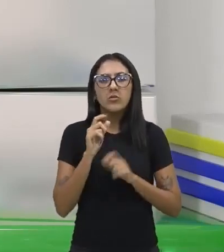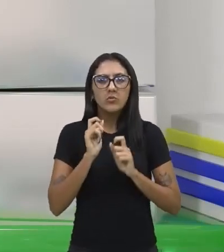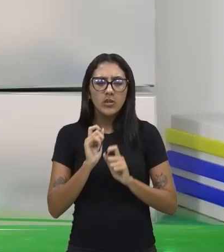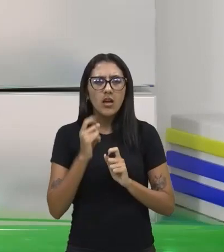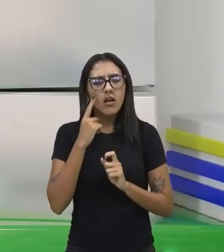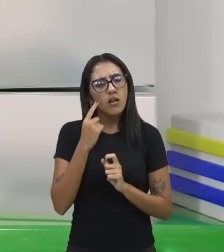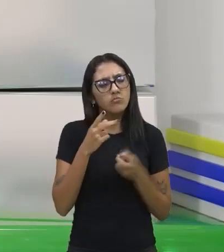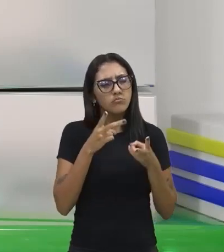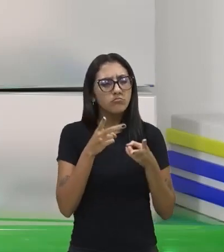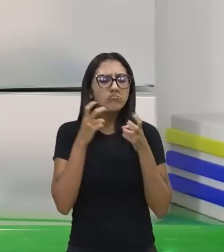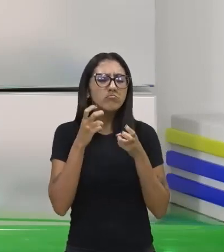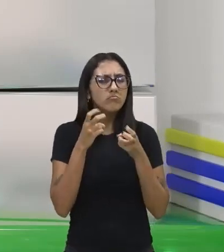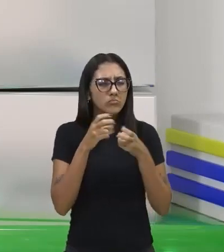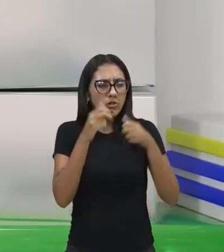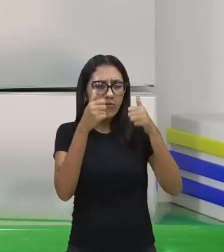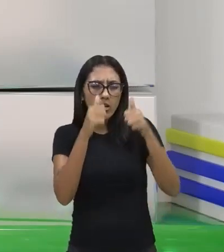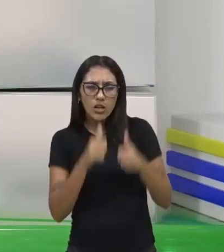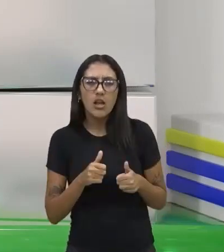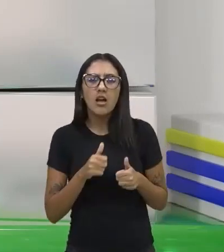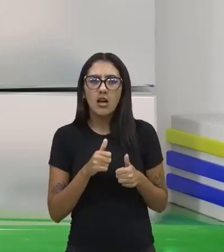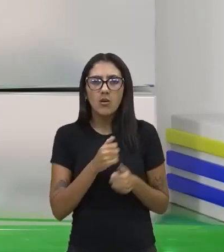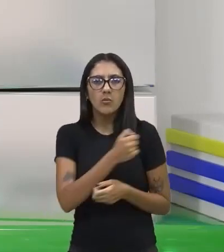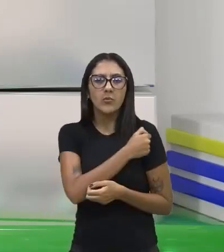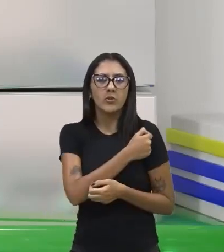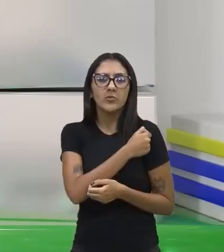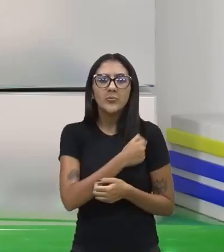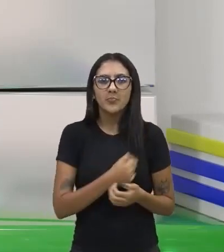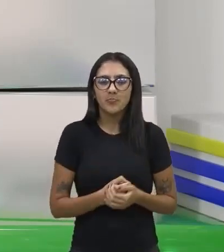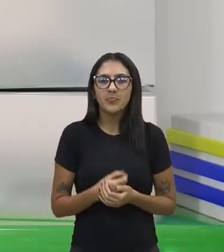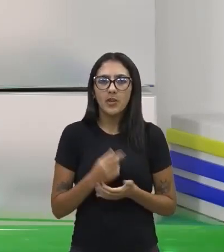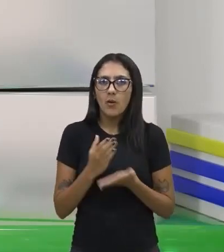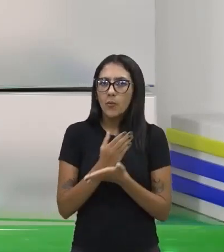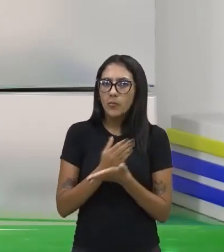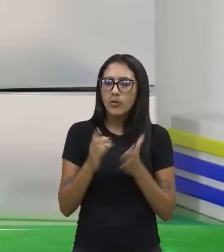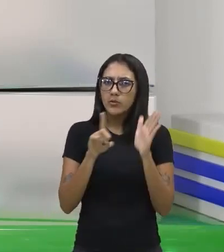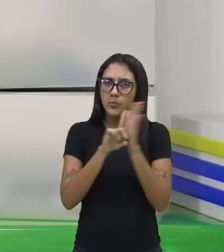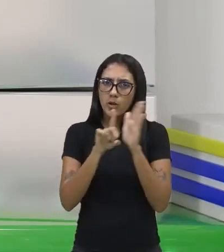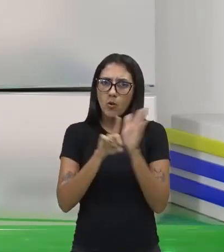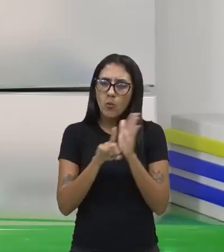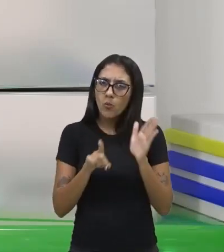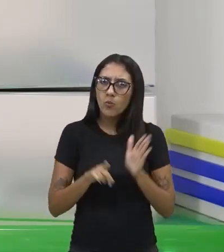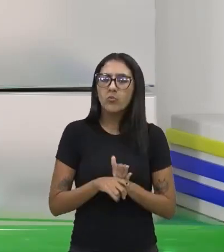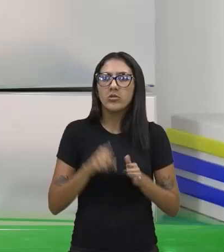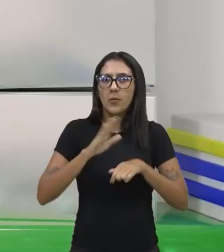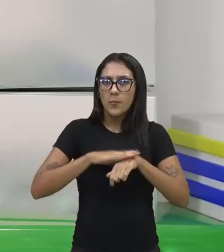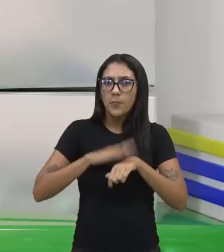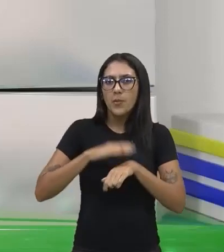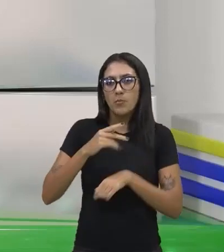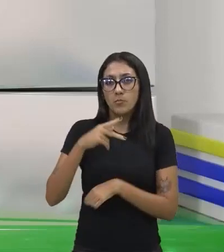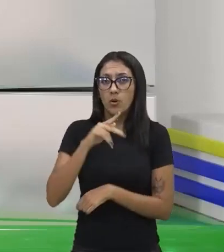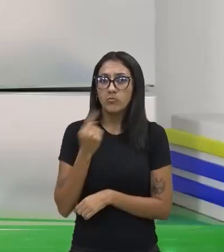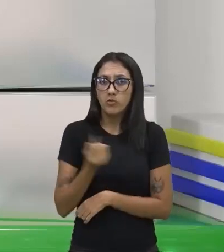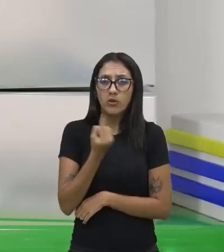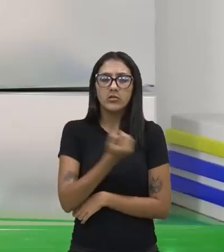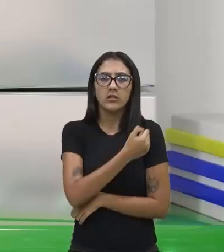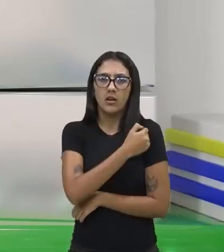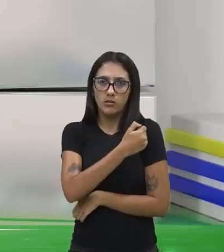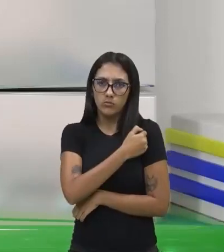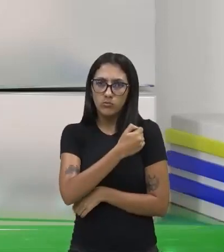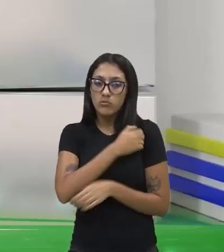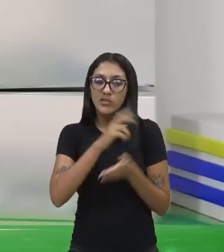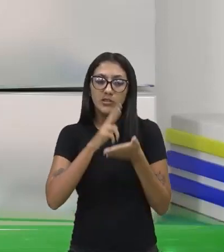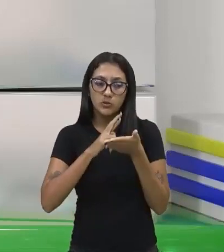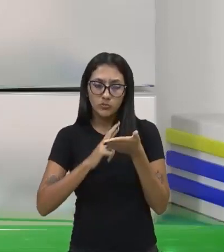como é que o aluno se saiu. Então, a gente tem perguntas aí, dissertativas, objetivas, enfim, o professor ministrante,